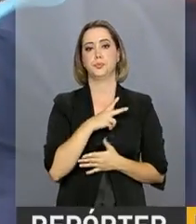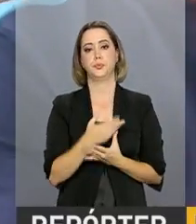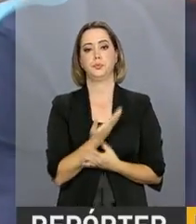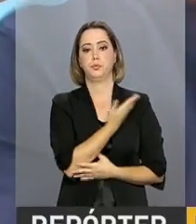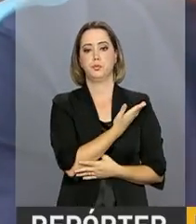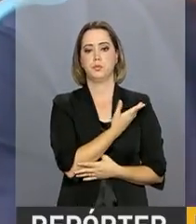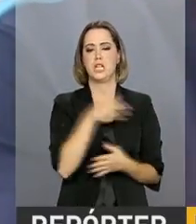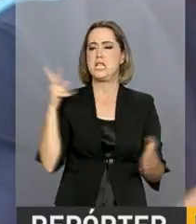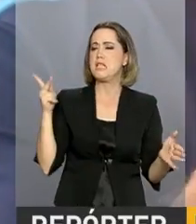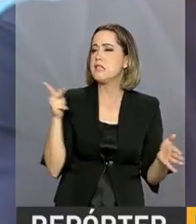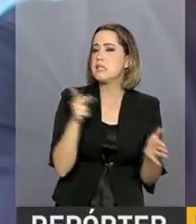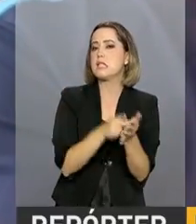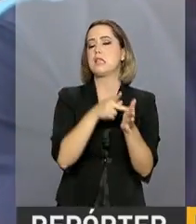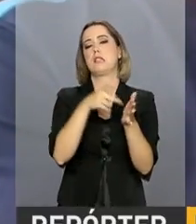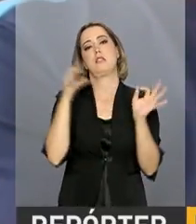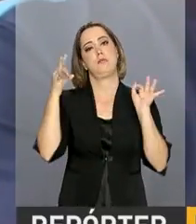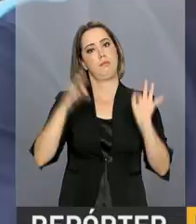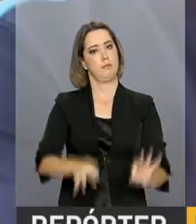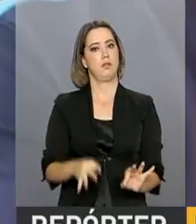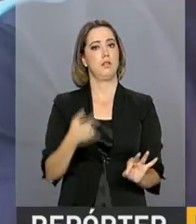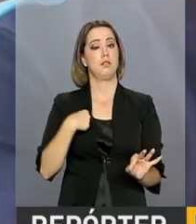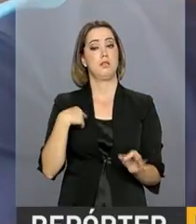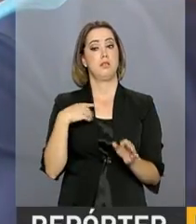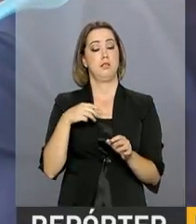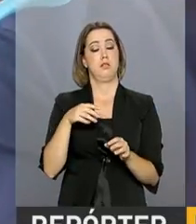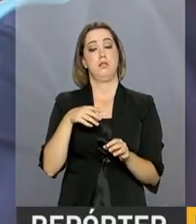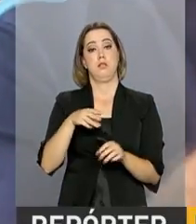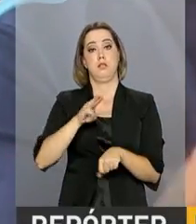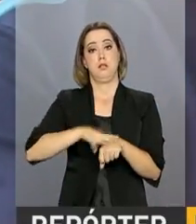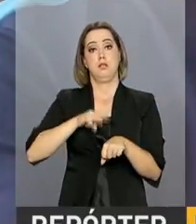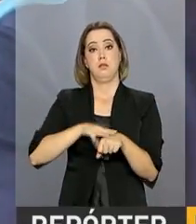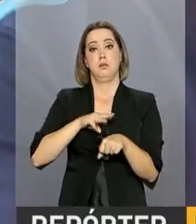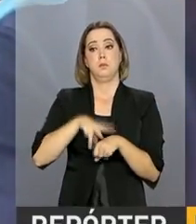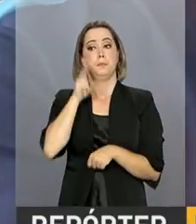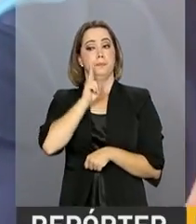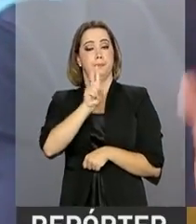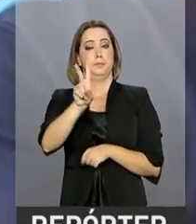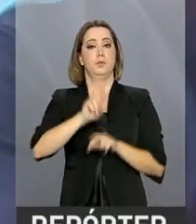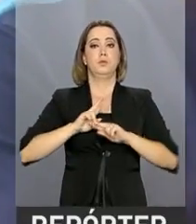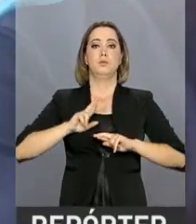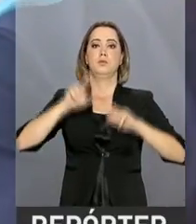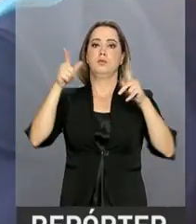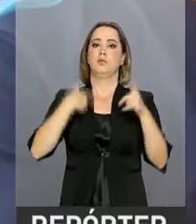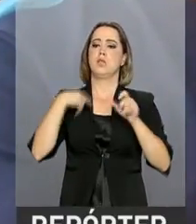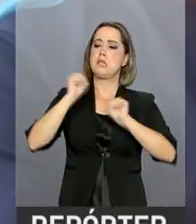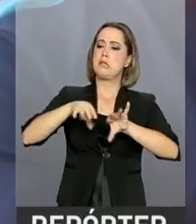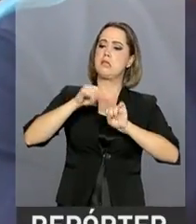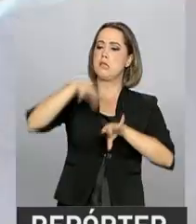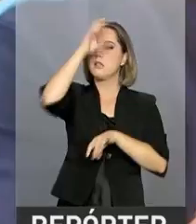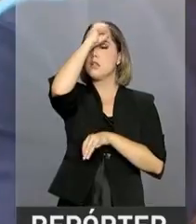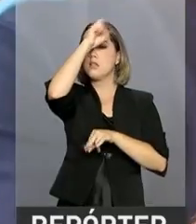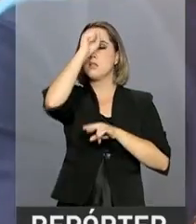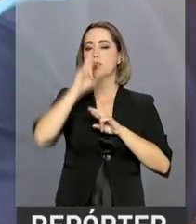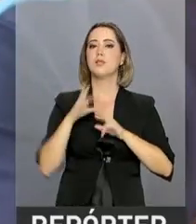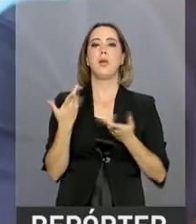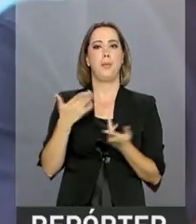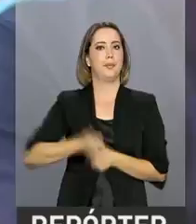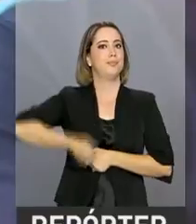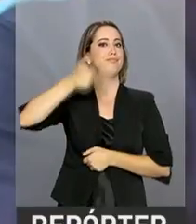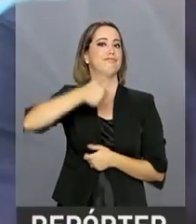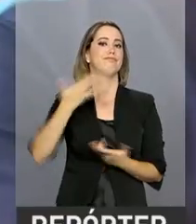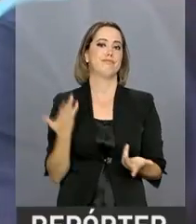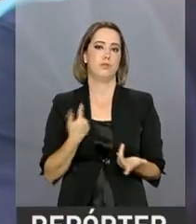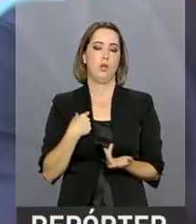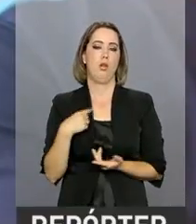vista de outra forma tá sendo ensinada e aprendida de uma forma que vai ser muito mais útil para todos os alunos a vmep